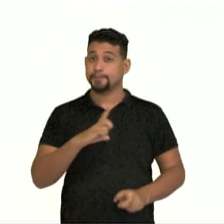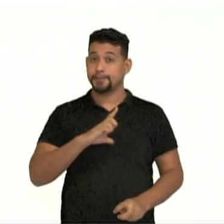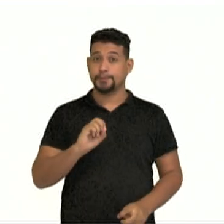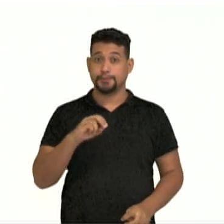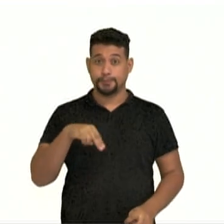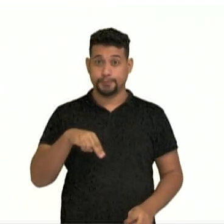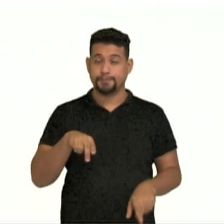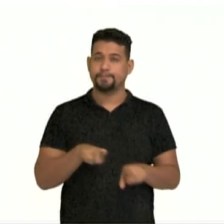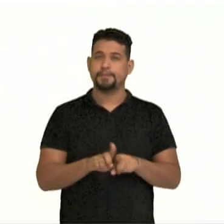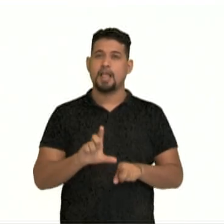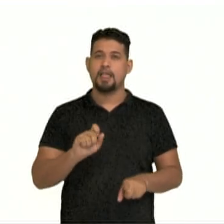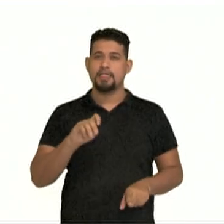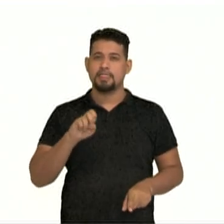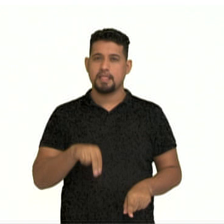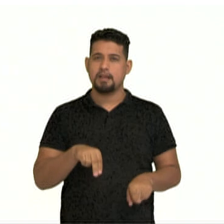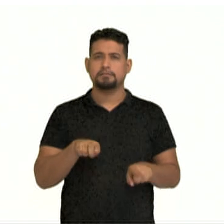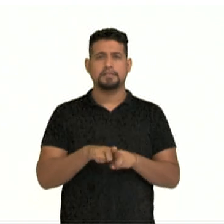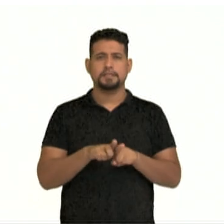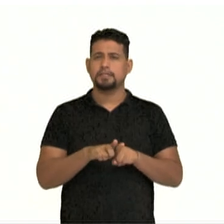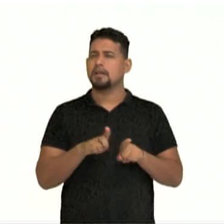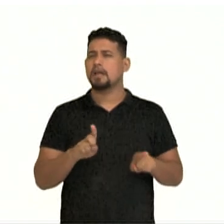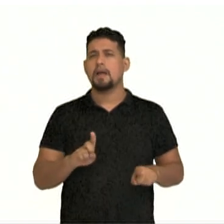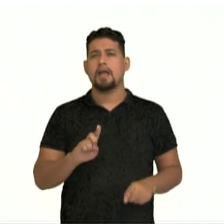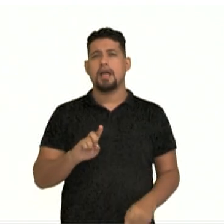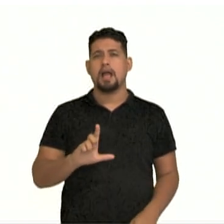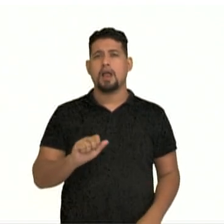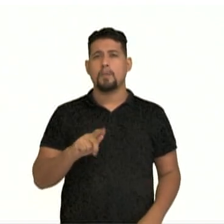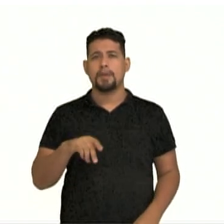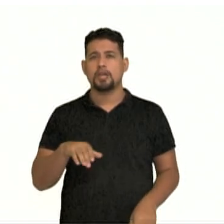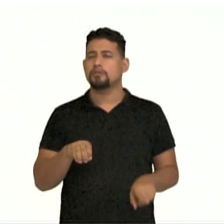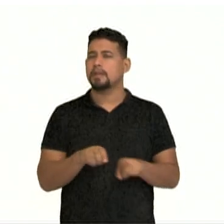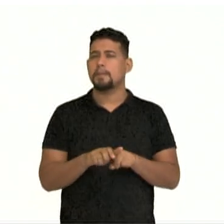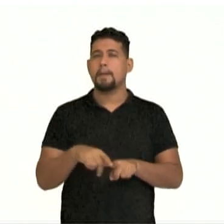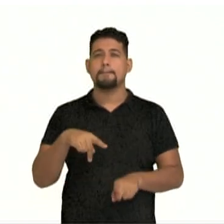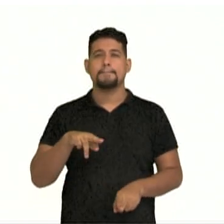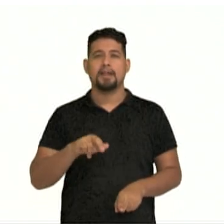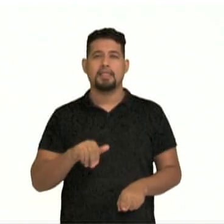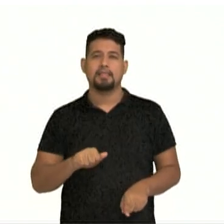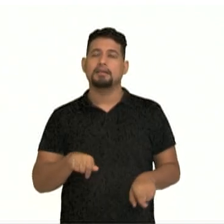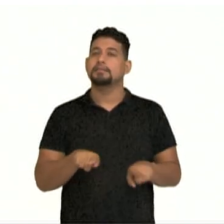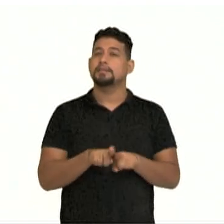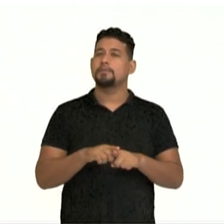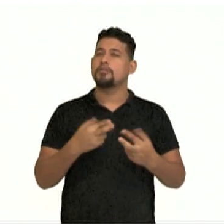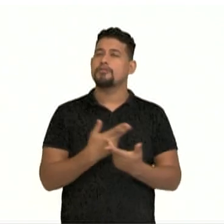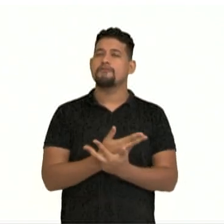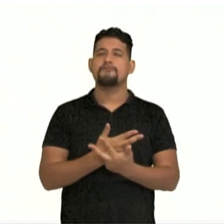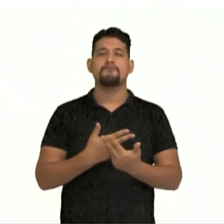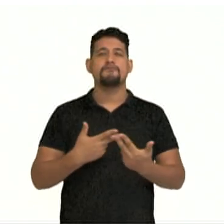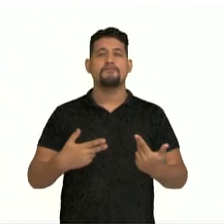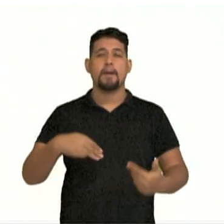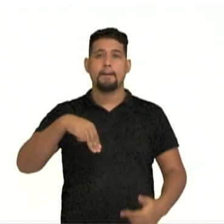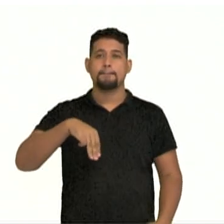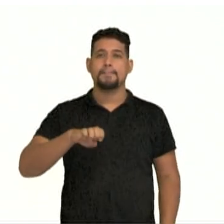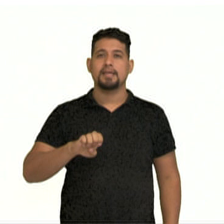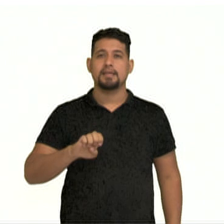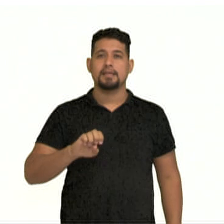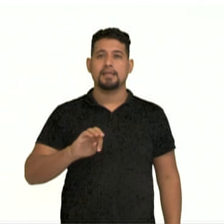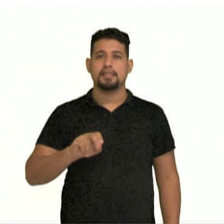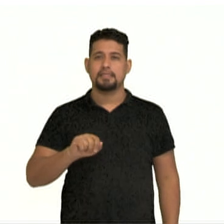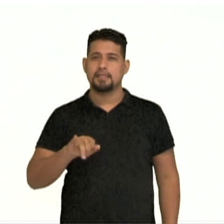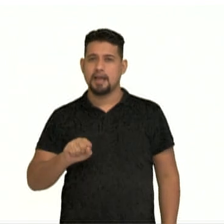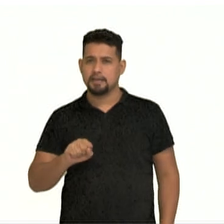ouro, o latão, o alumínio, o ferro, prata. Enfim, do modo geral, os metais.